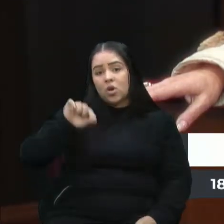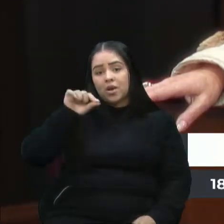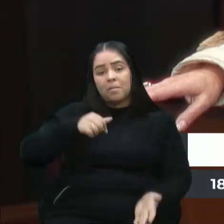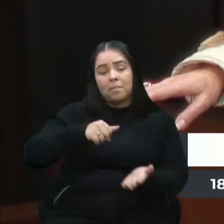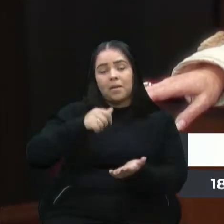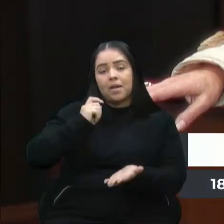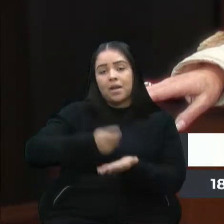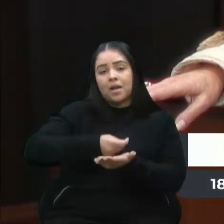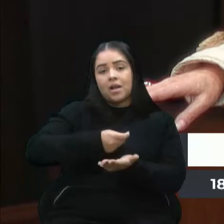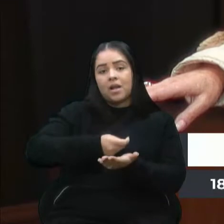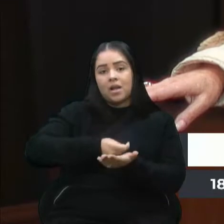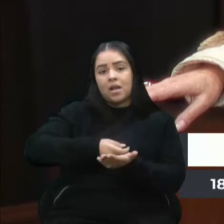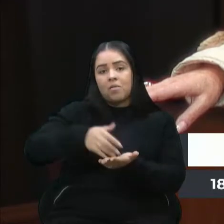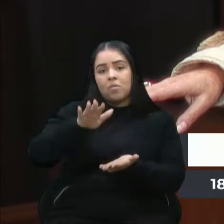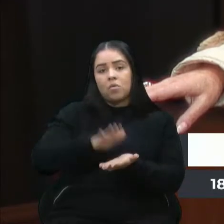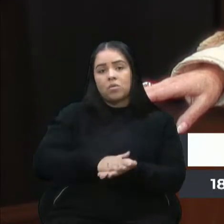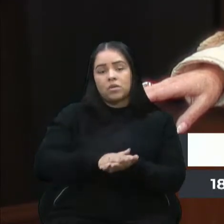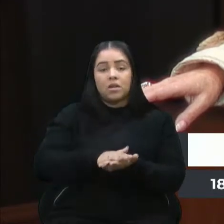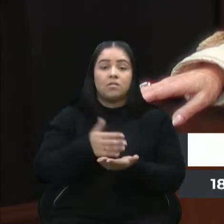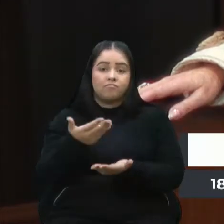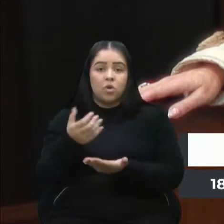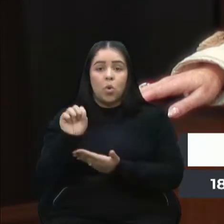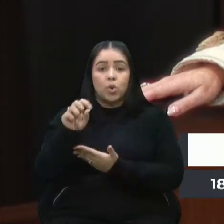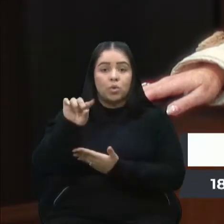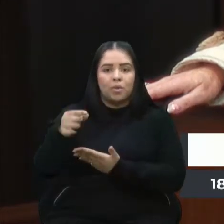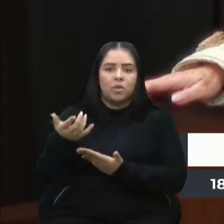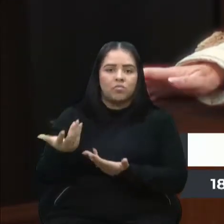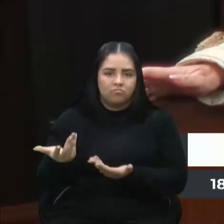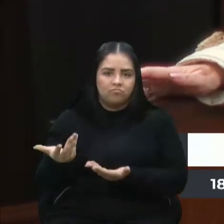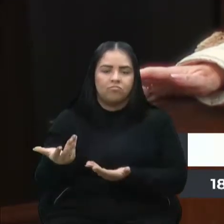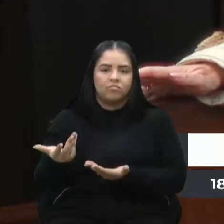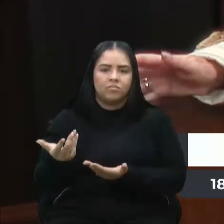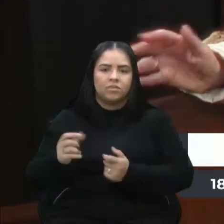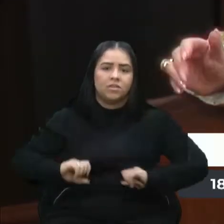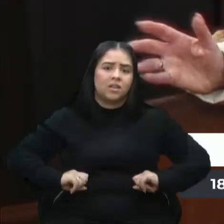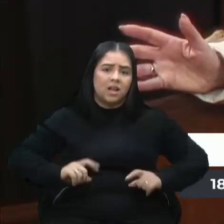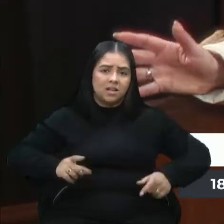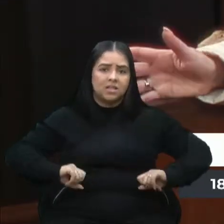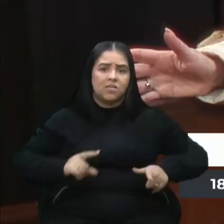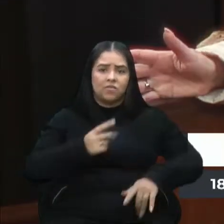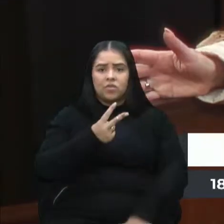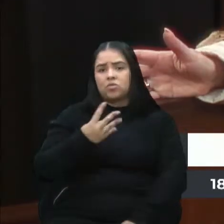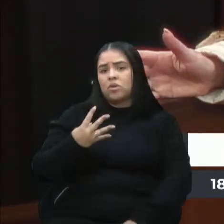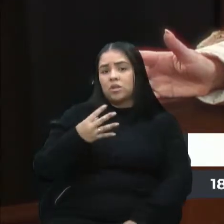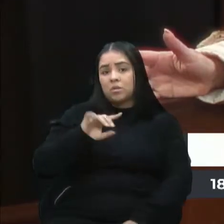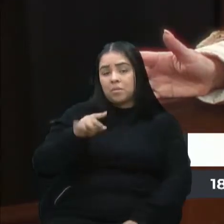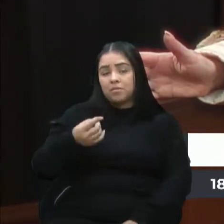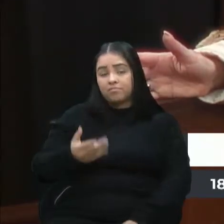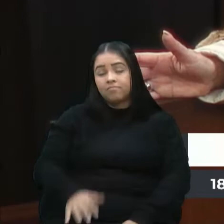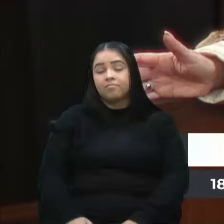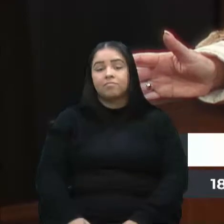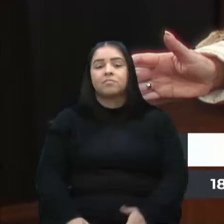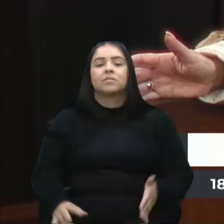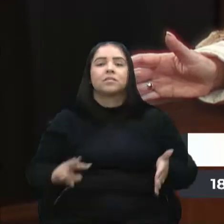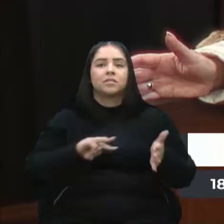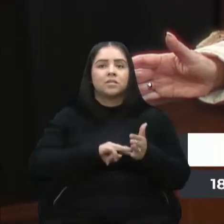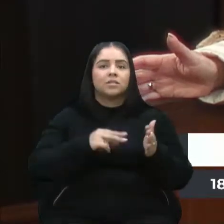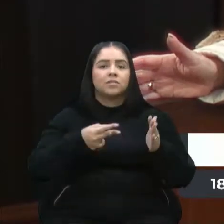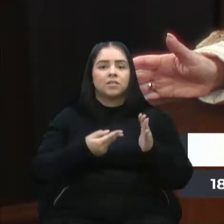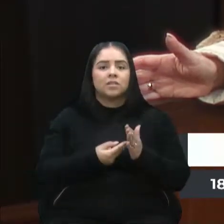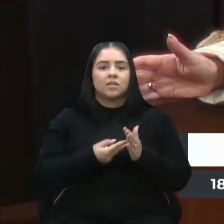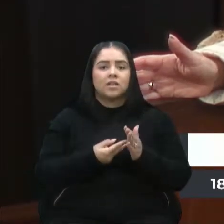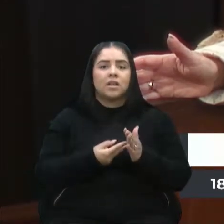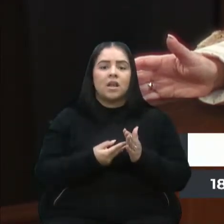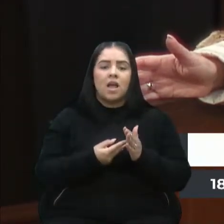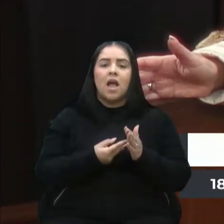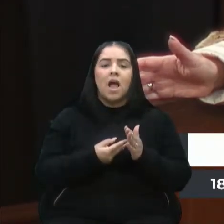de R$8.000, a não ser, na visão dele, gastar R$24.000. Ou seja, a multa é 8